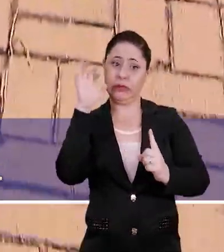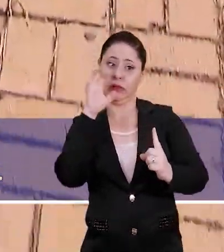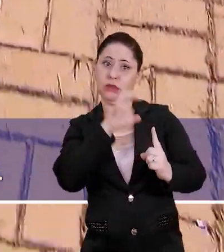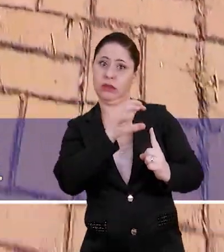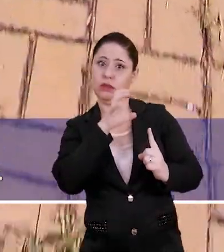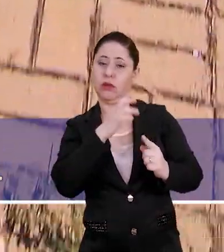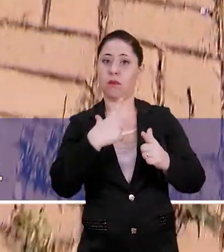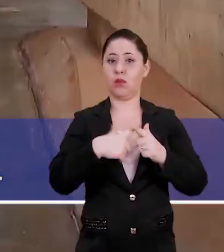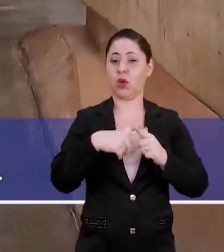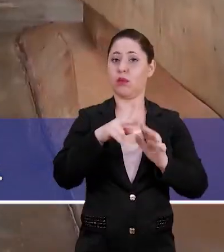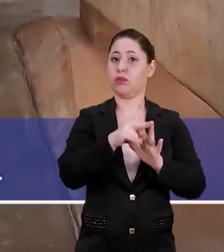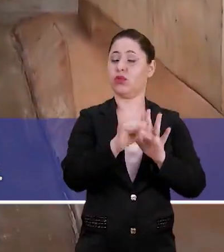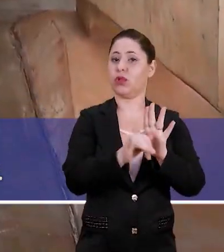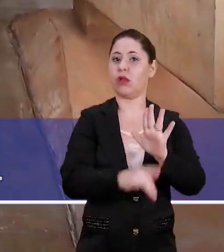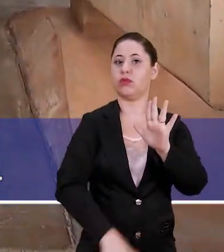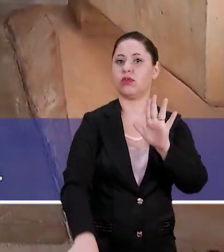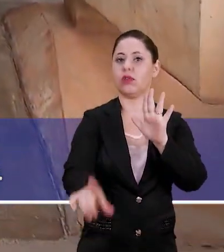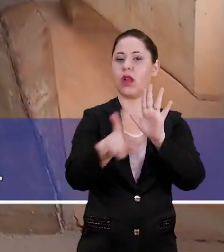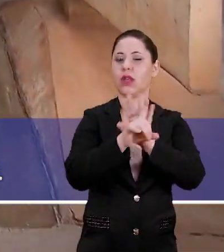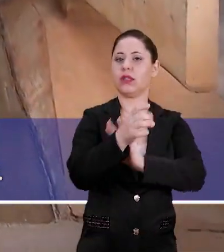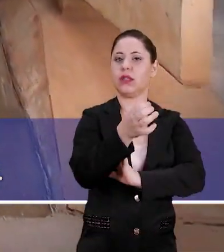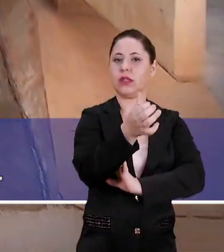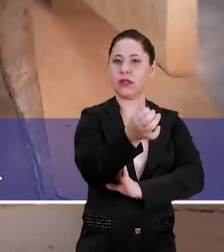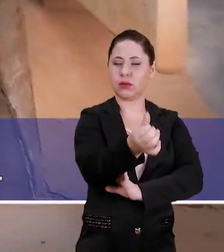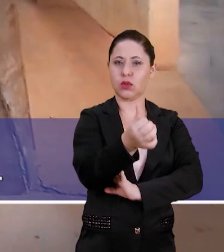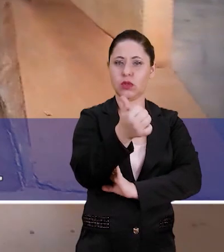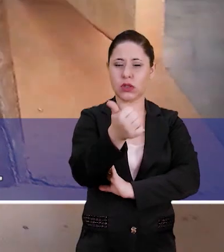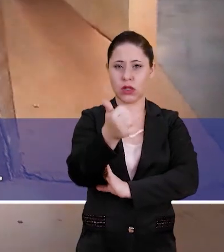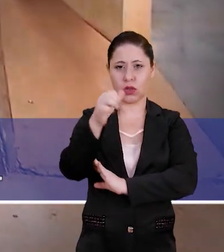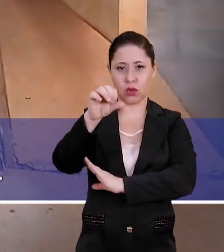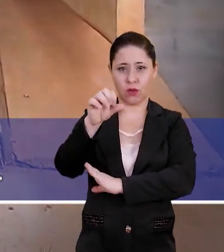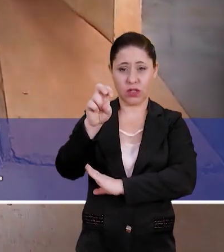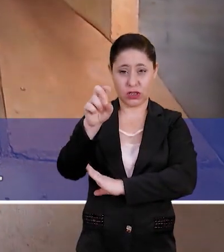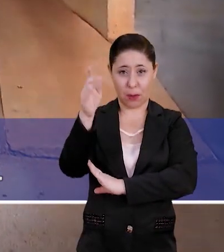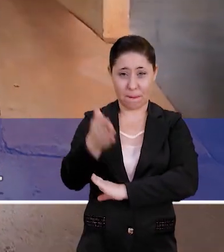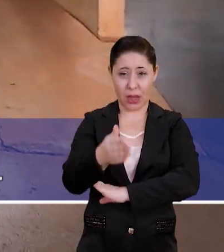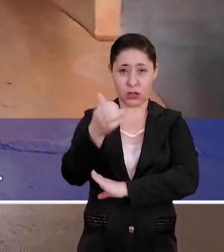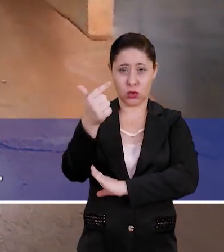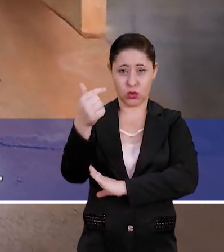estar ameaçados devido ao projeto de lei